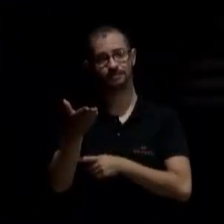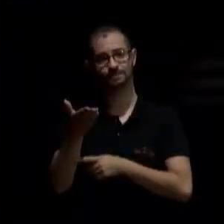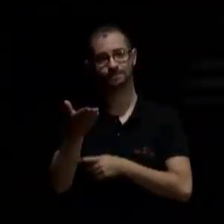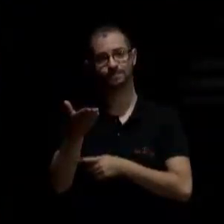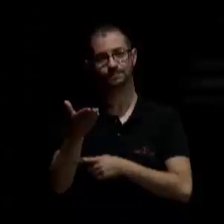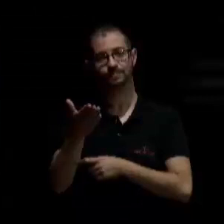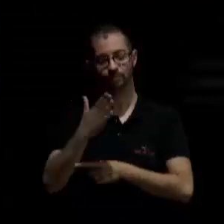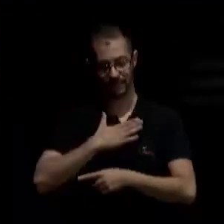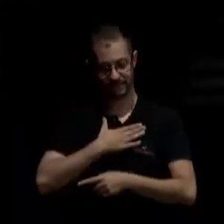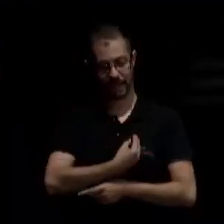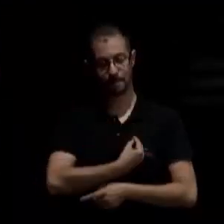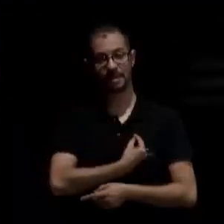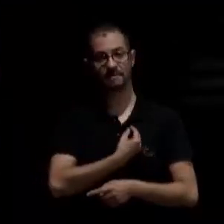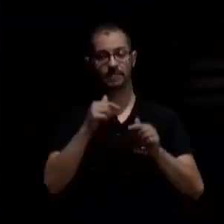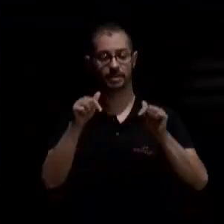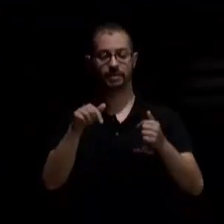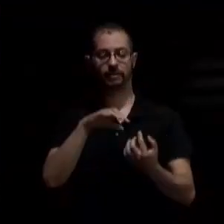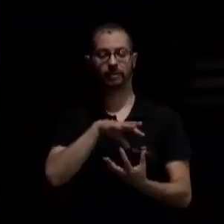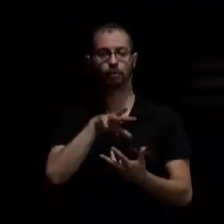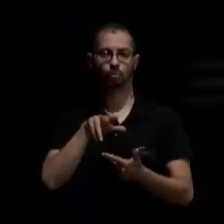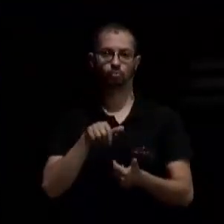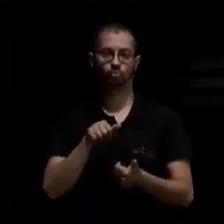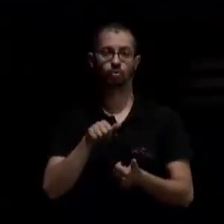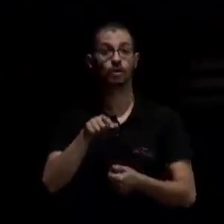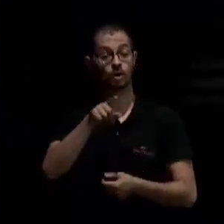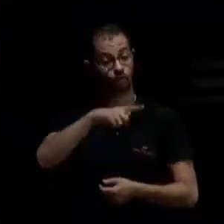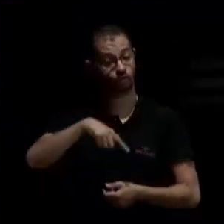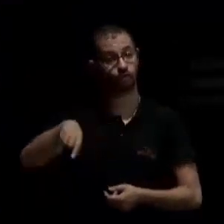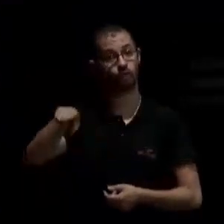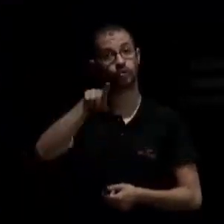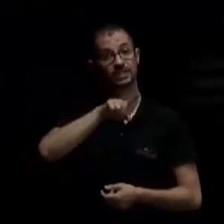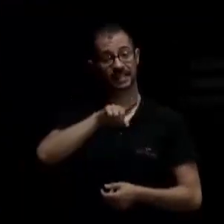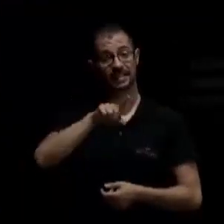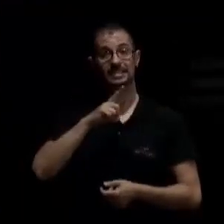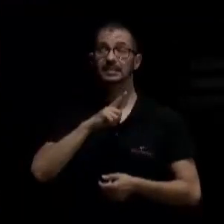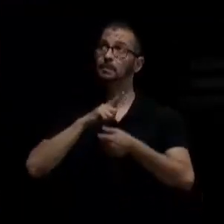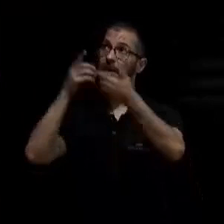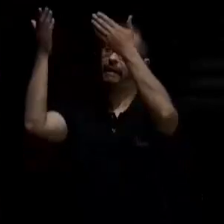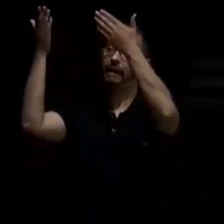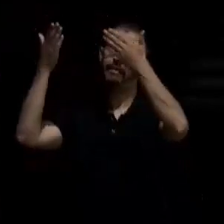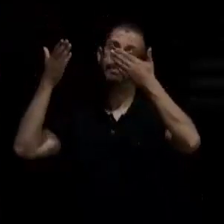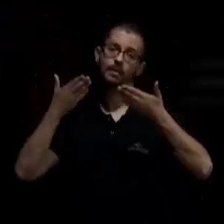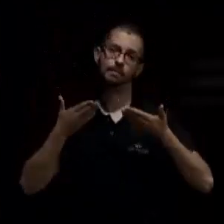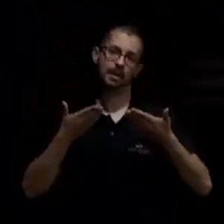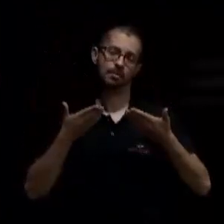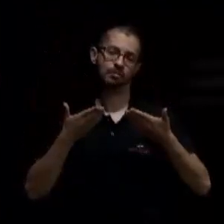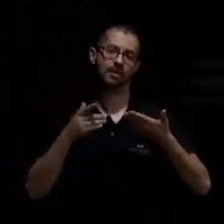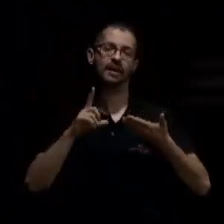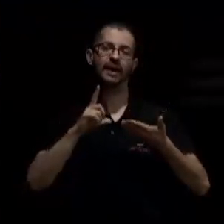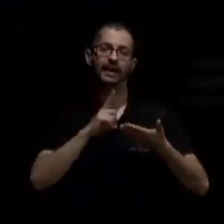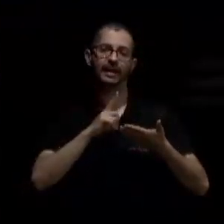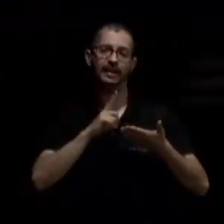a minha vida no mundo. Vocês que me receberam e que me têm